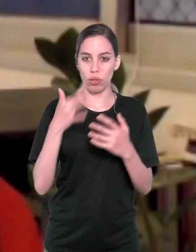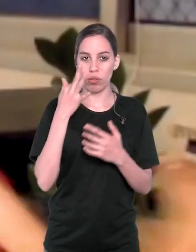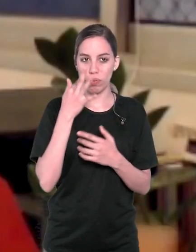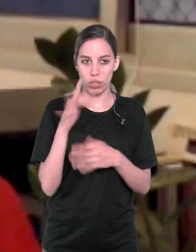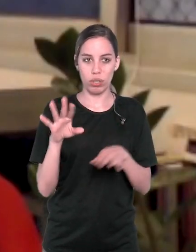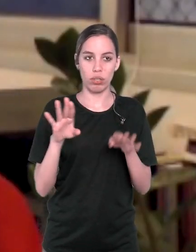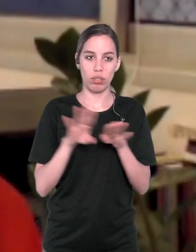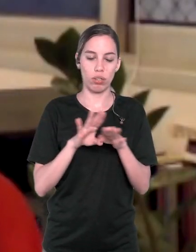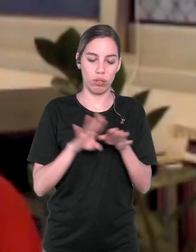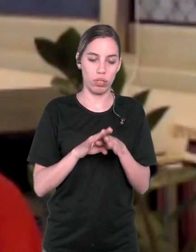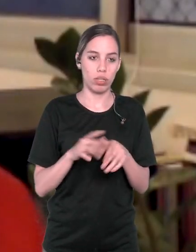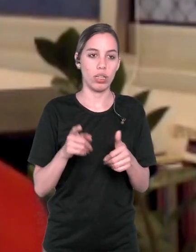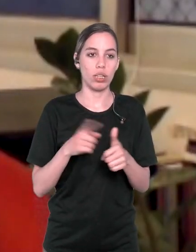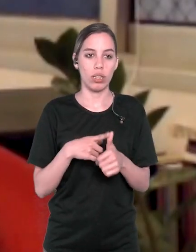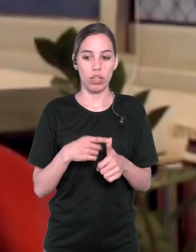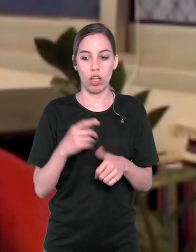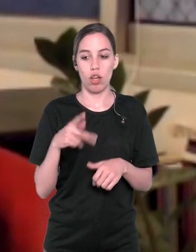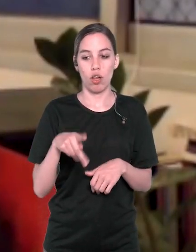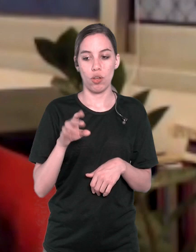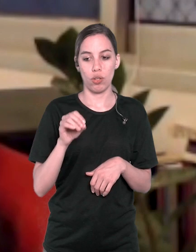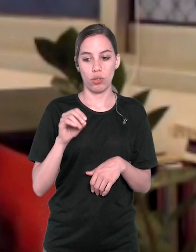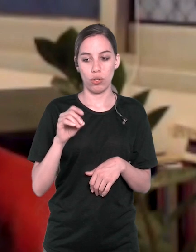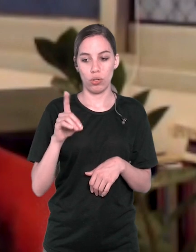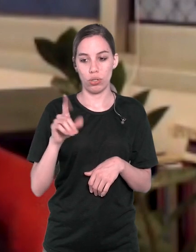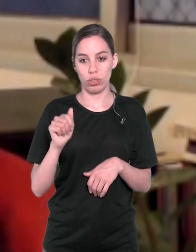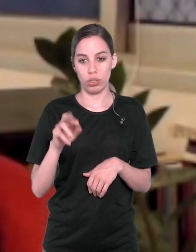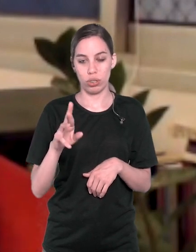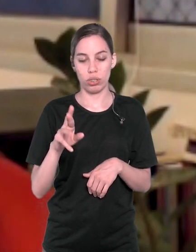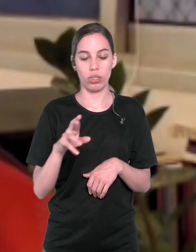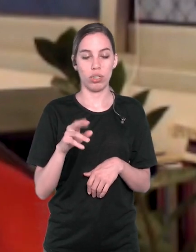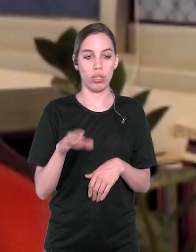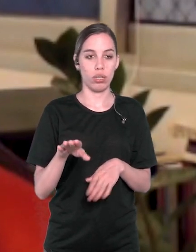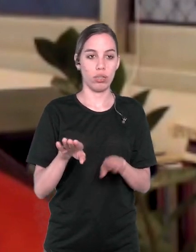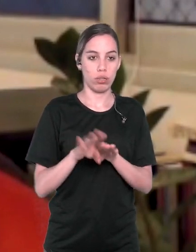abordou a figura do cão, né, num dos seus últimos filmes.